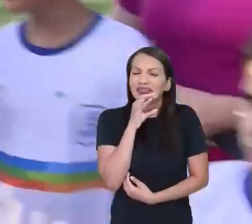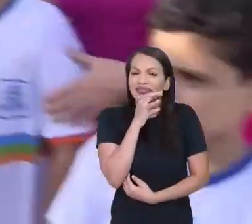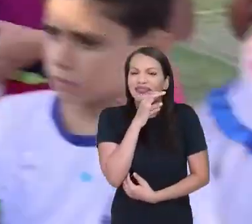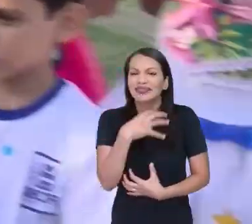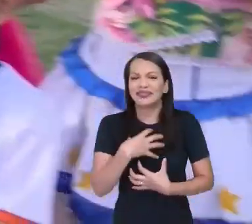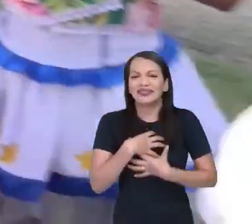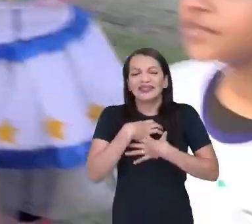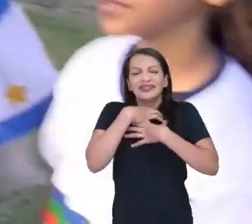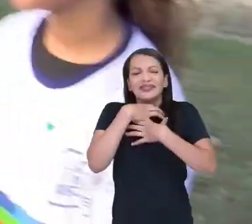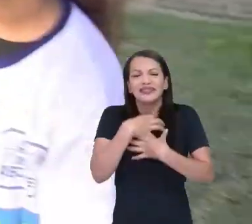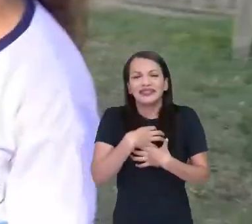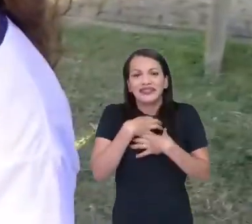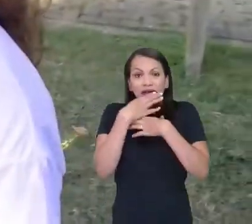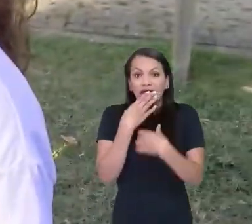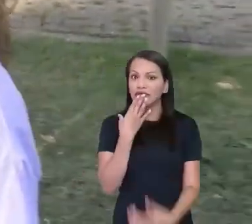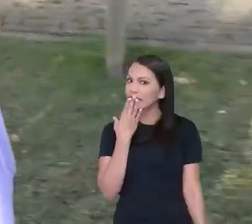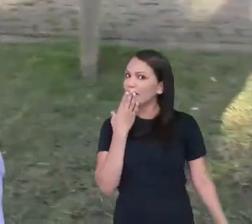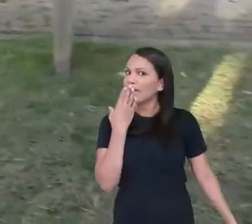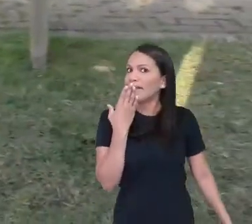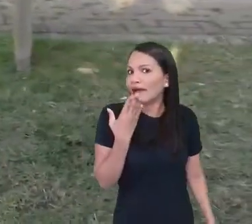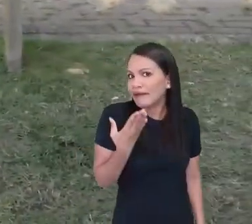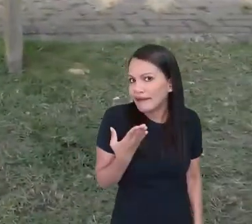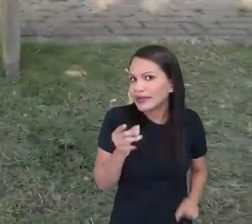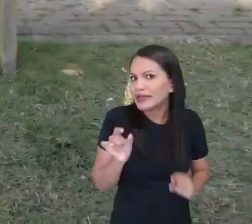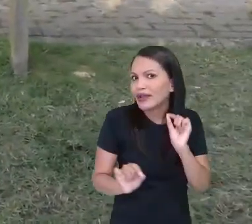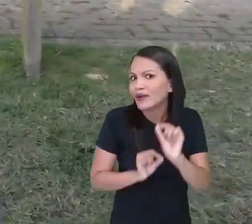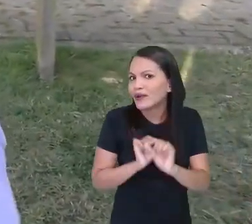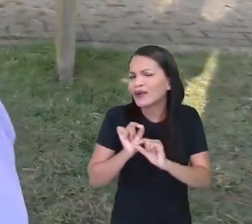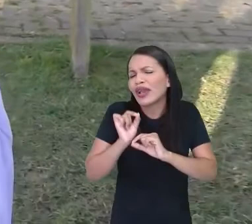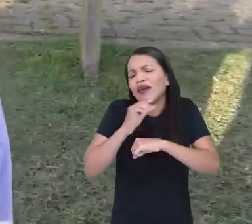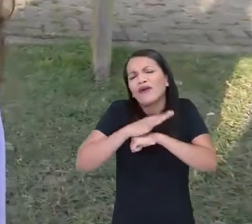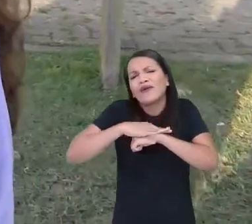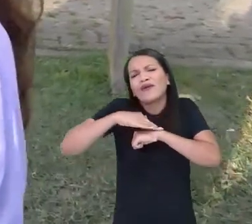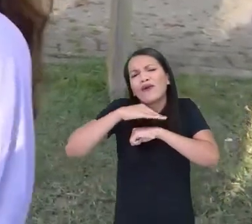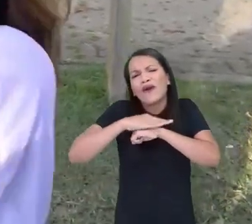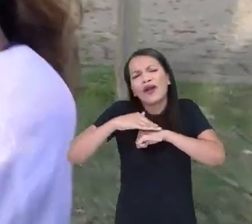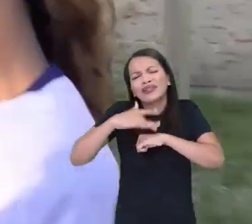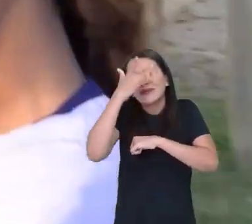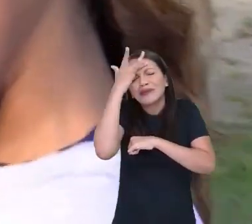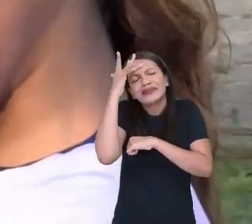bem-estar, de preferência, um colinho.